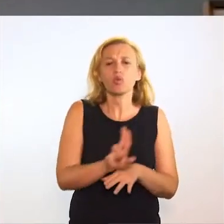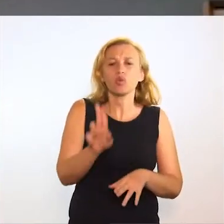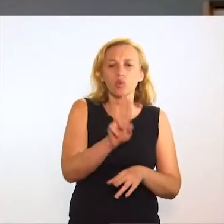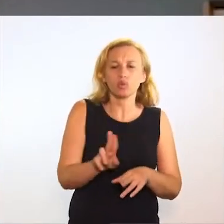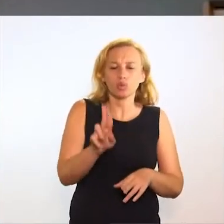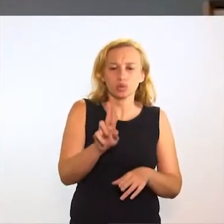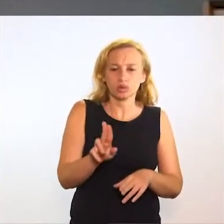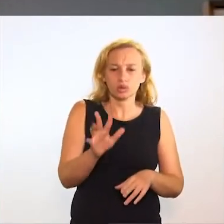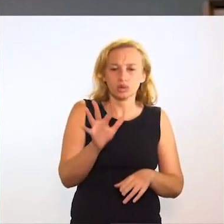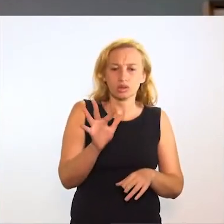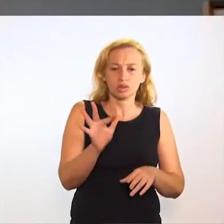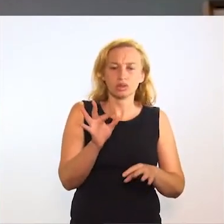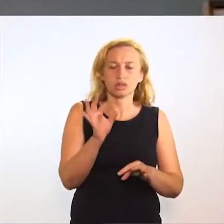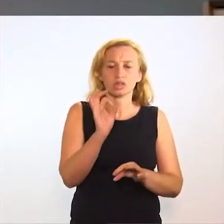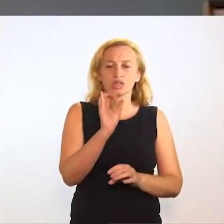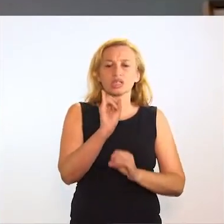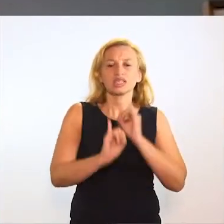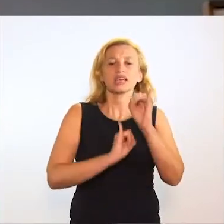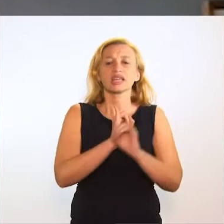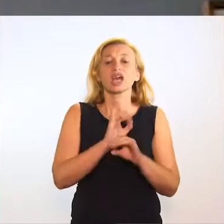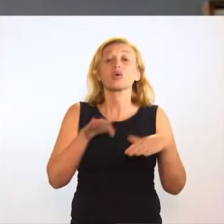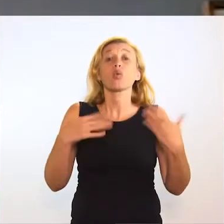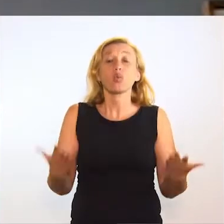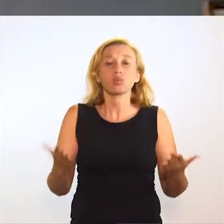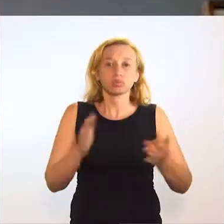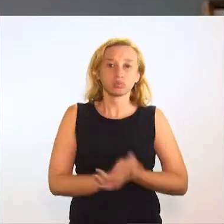as ferramentas que vocês mais utilizam?